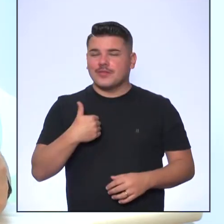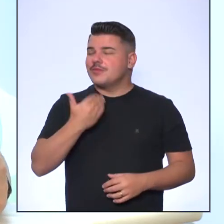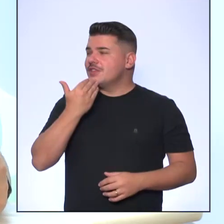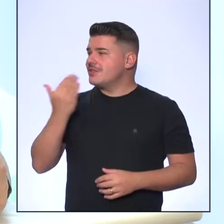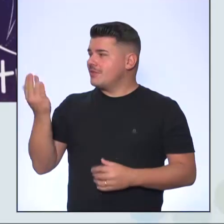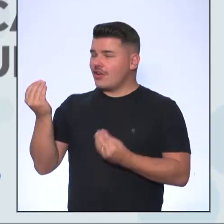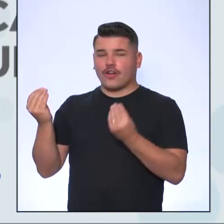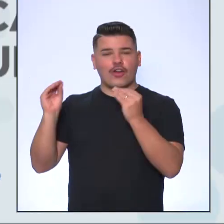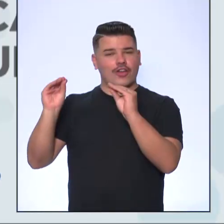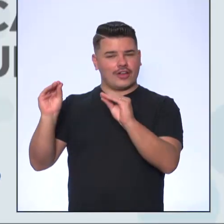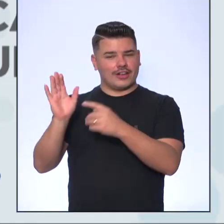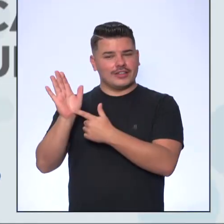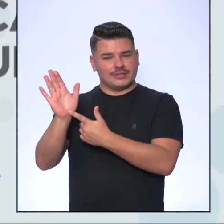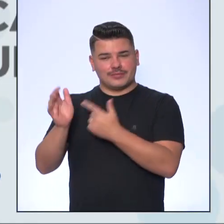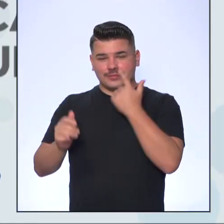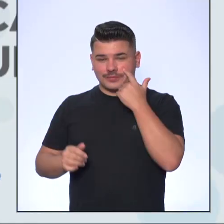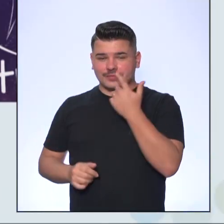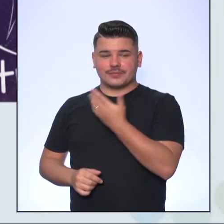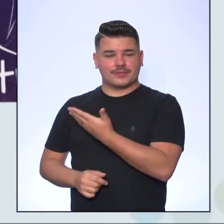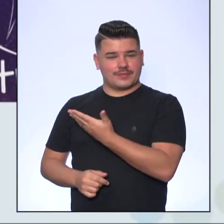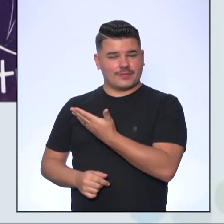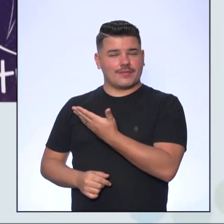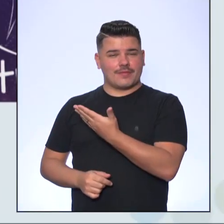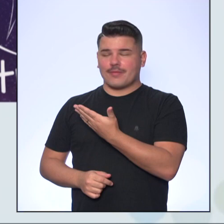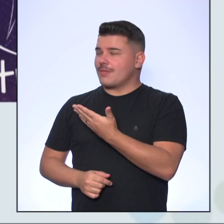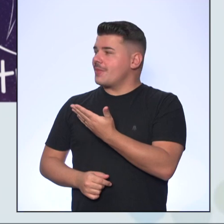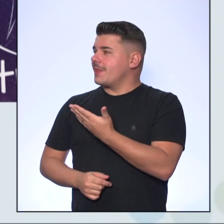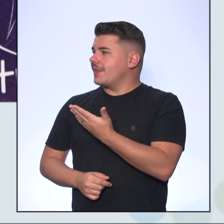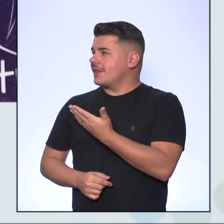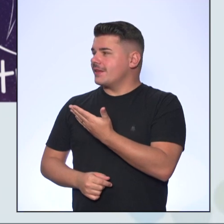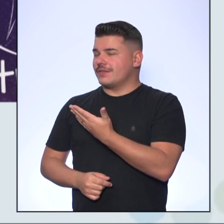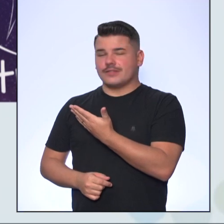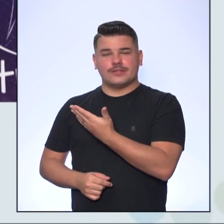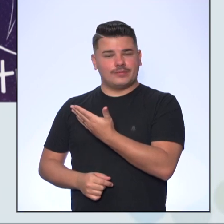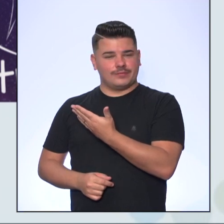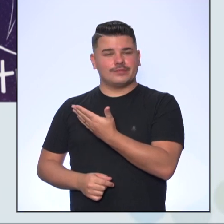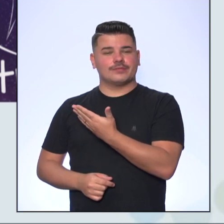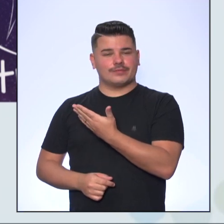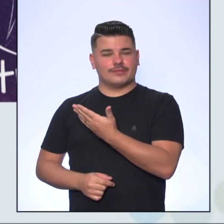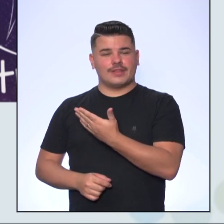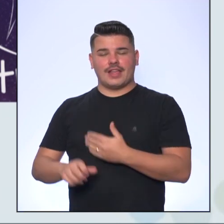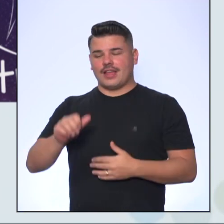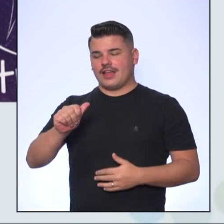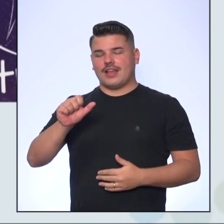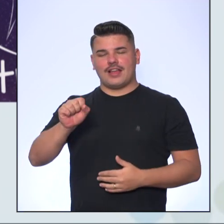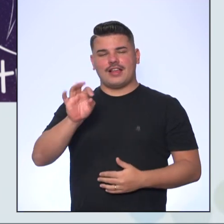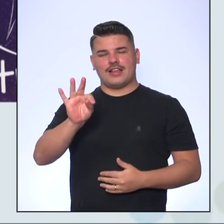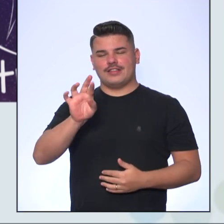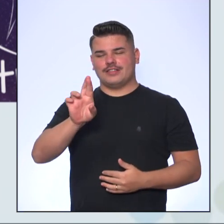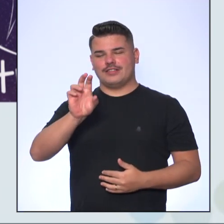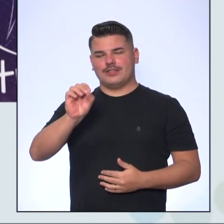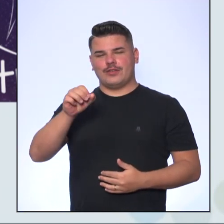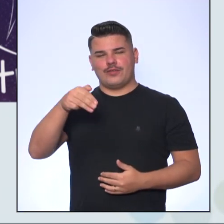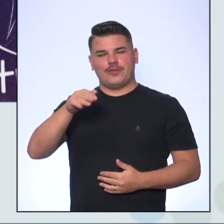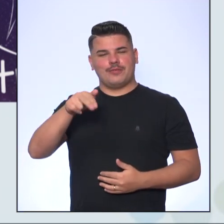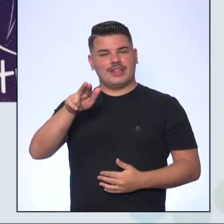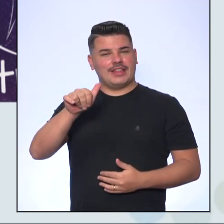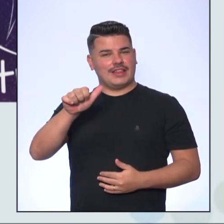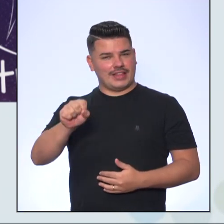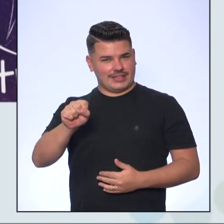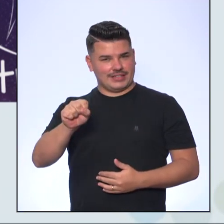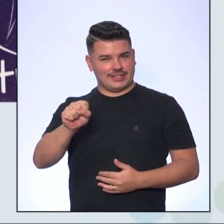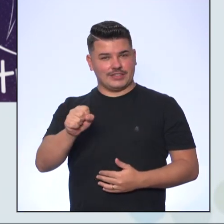que está se encerrando as inscrições do Astrominas 2020, hashtag em